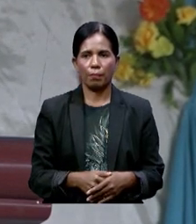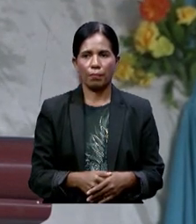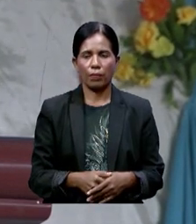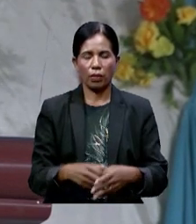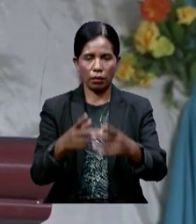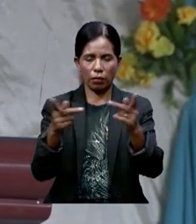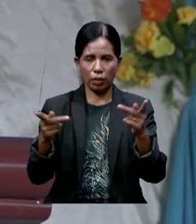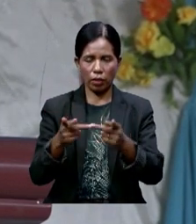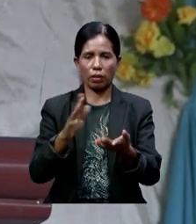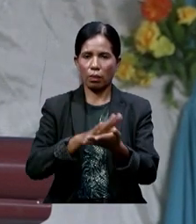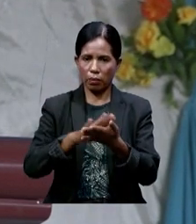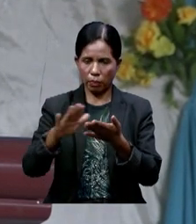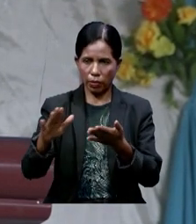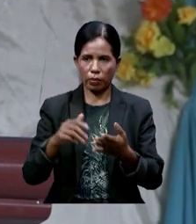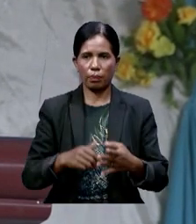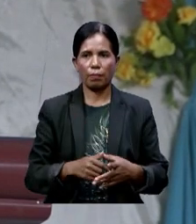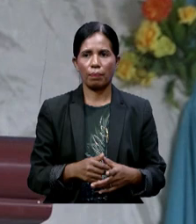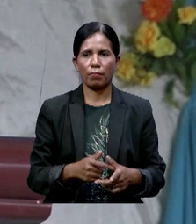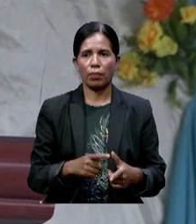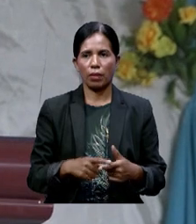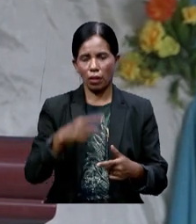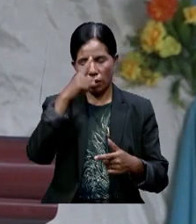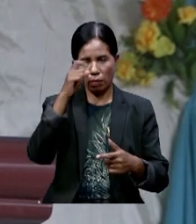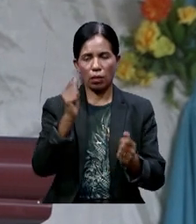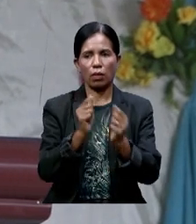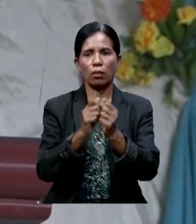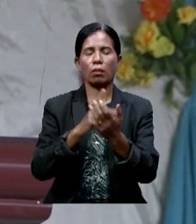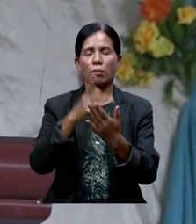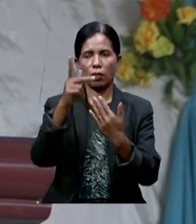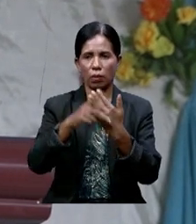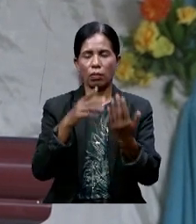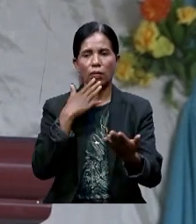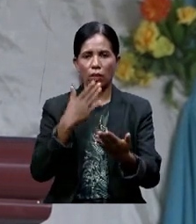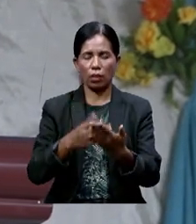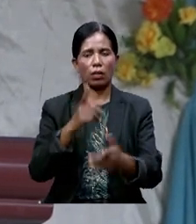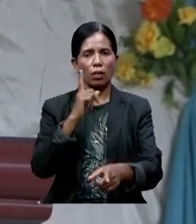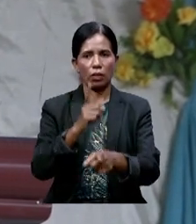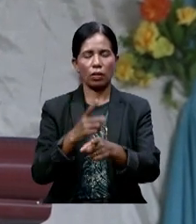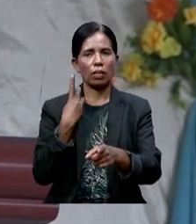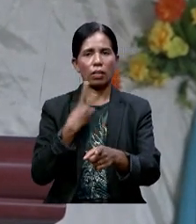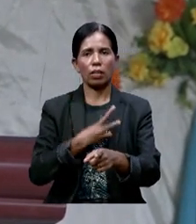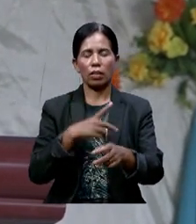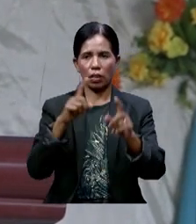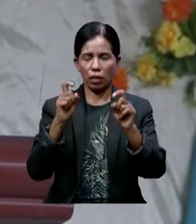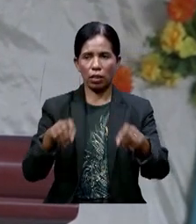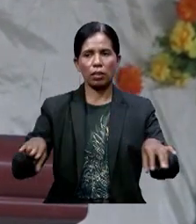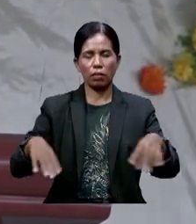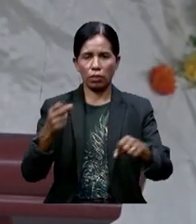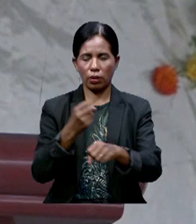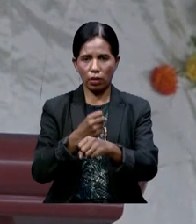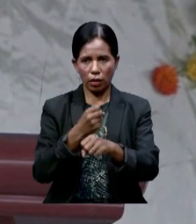Ambiente ne pema sobrado. Tamo hona programa ne pema dia. Claro que ita ten ki esforzo